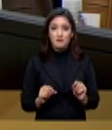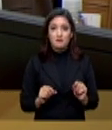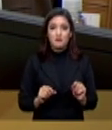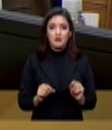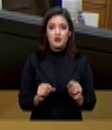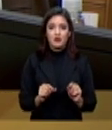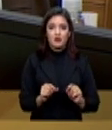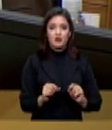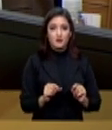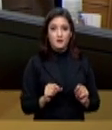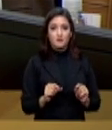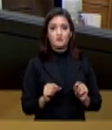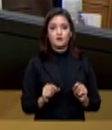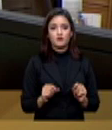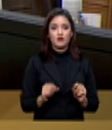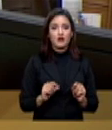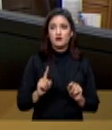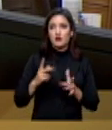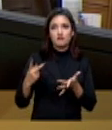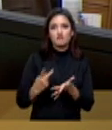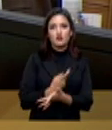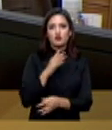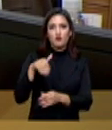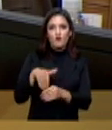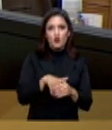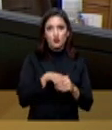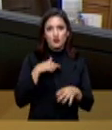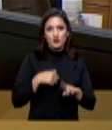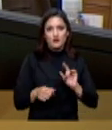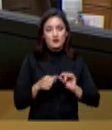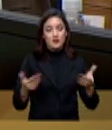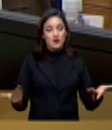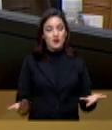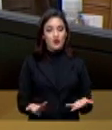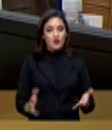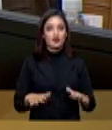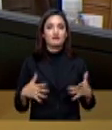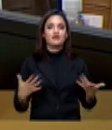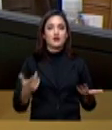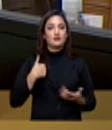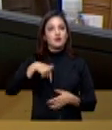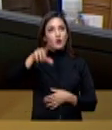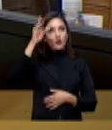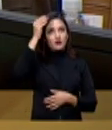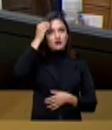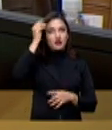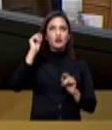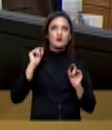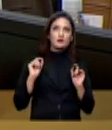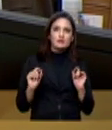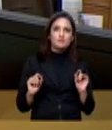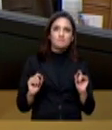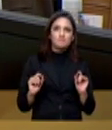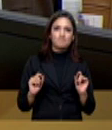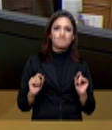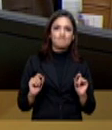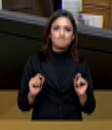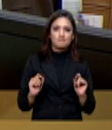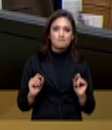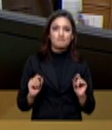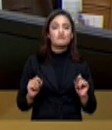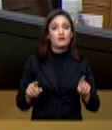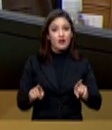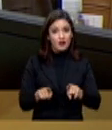não é contemplada pelo voto que estou a proferir Eis que entendo nesse sentido que